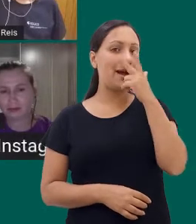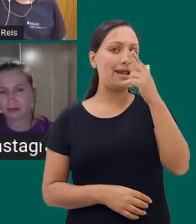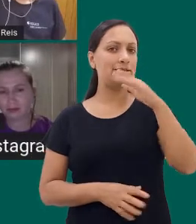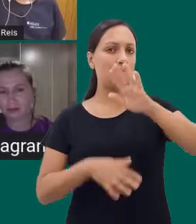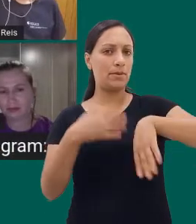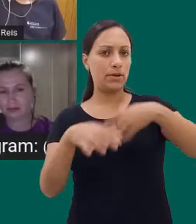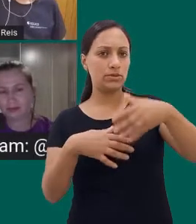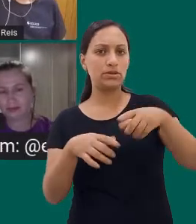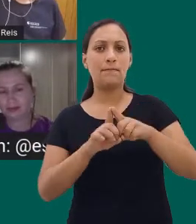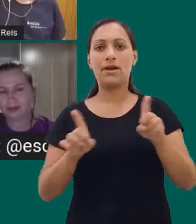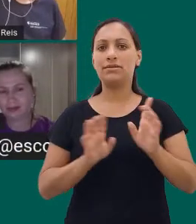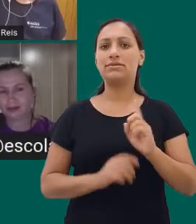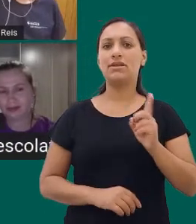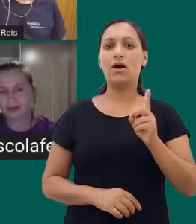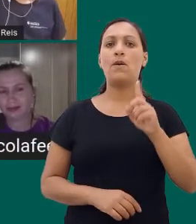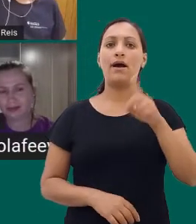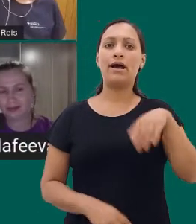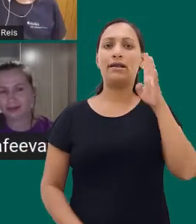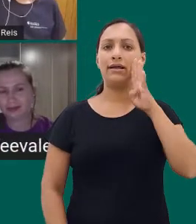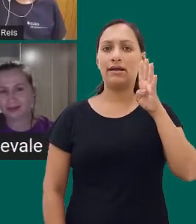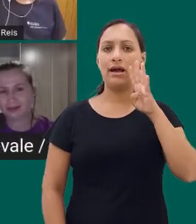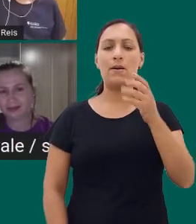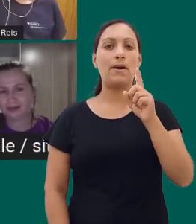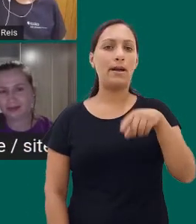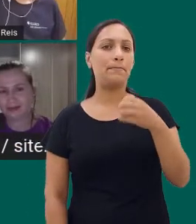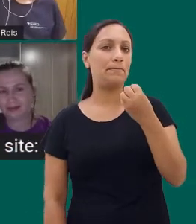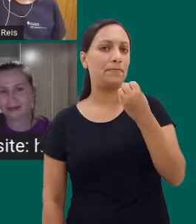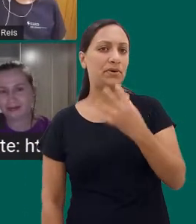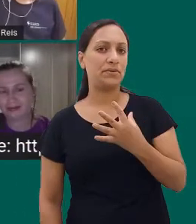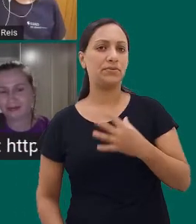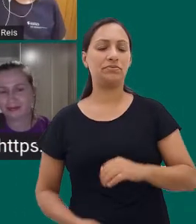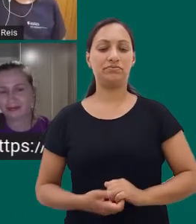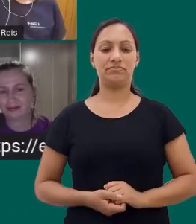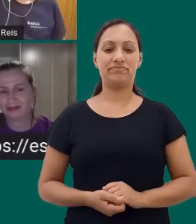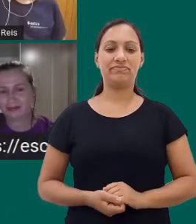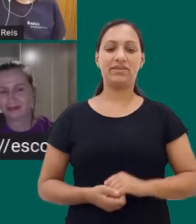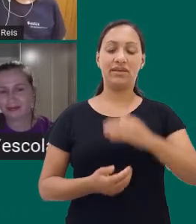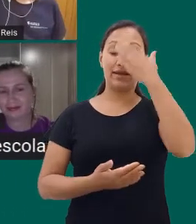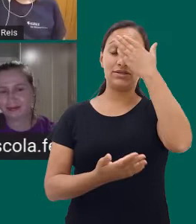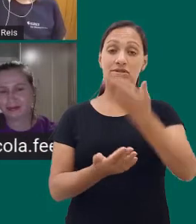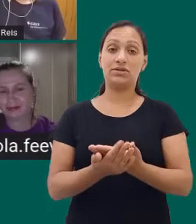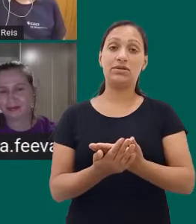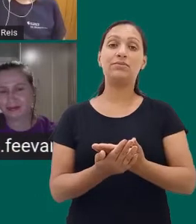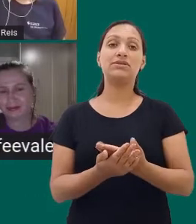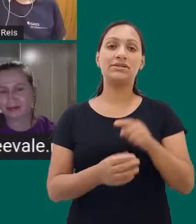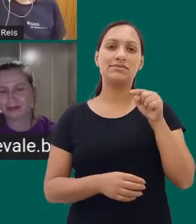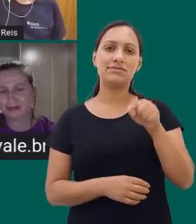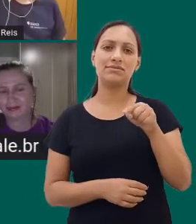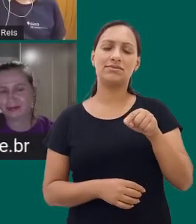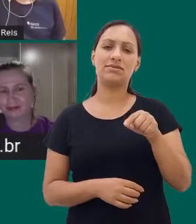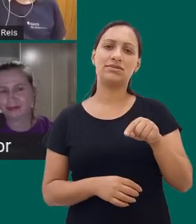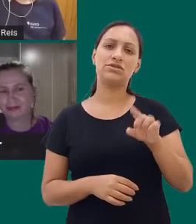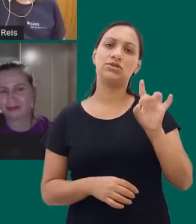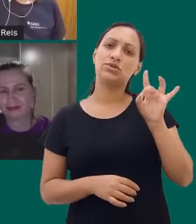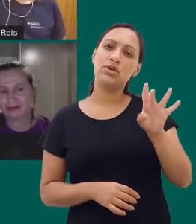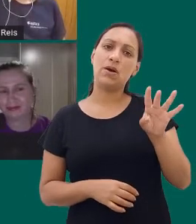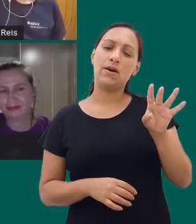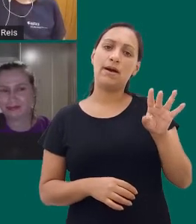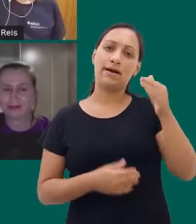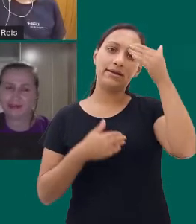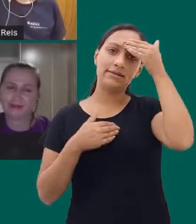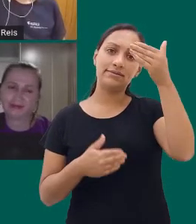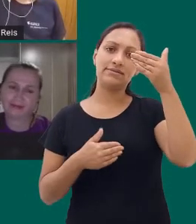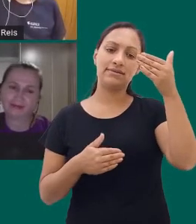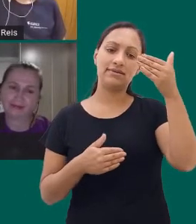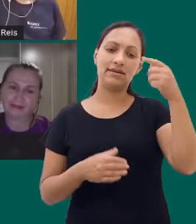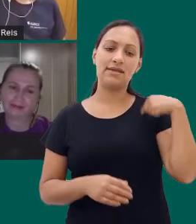mas não, é muito legal, é muito bom, e a gente acredita muito nisso. Então, só realmente agradecer e dizer que a gente está